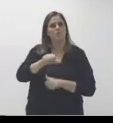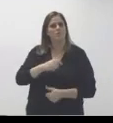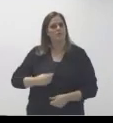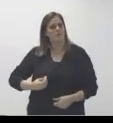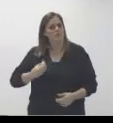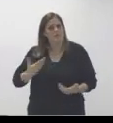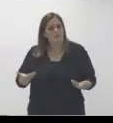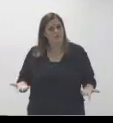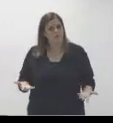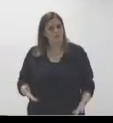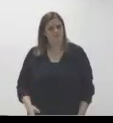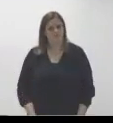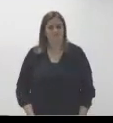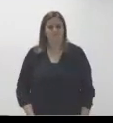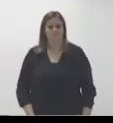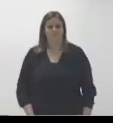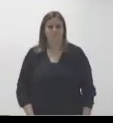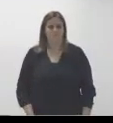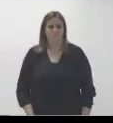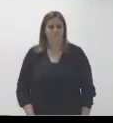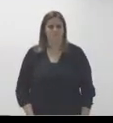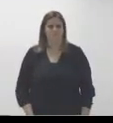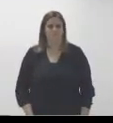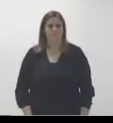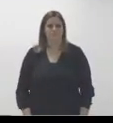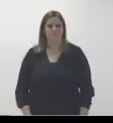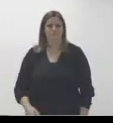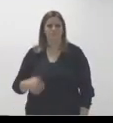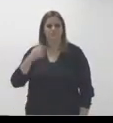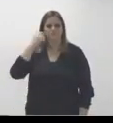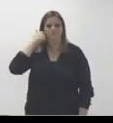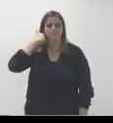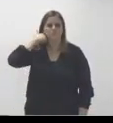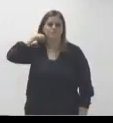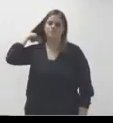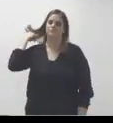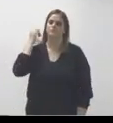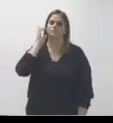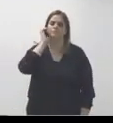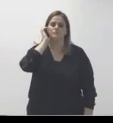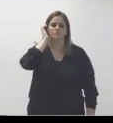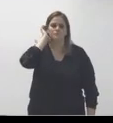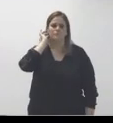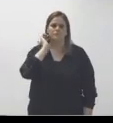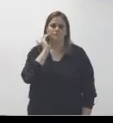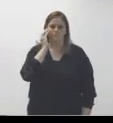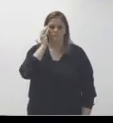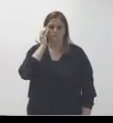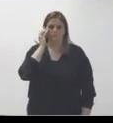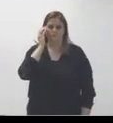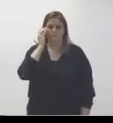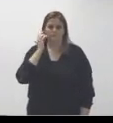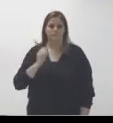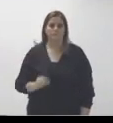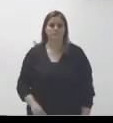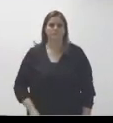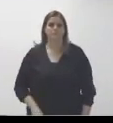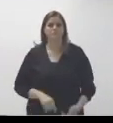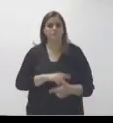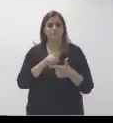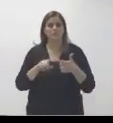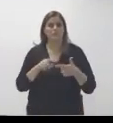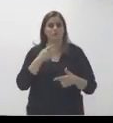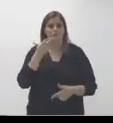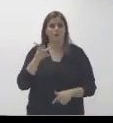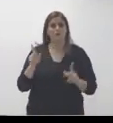mundo real então essa é a primeira observação a segunda que eu gostaria de fazer é aquilo que lúcio já falou